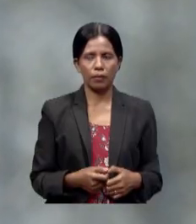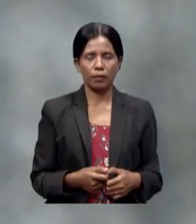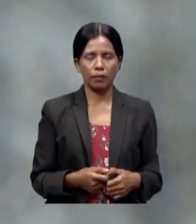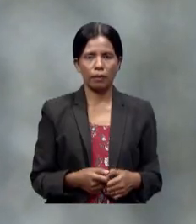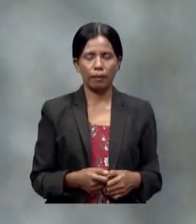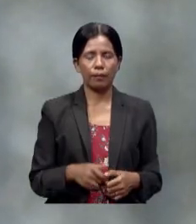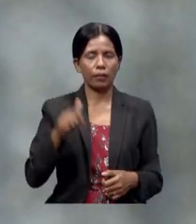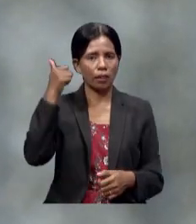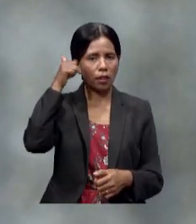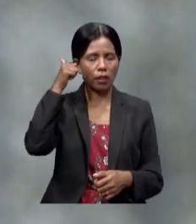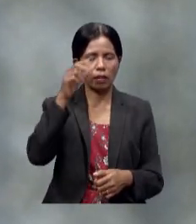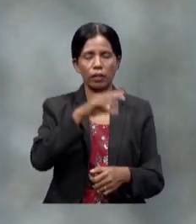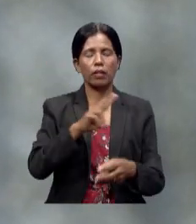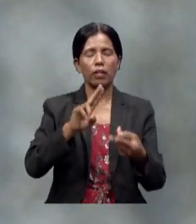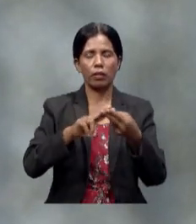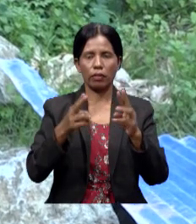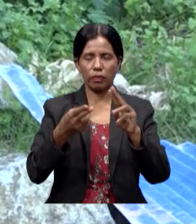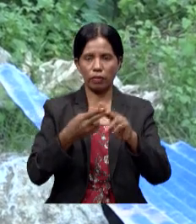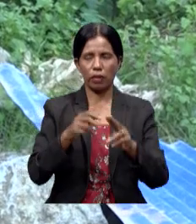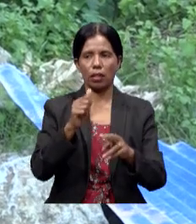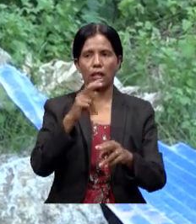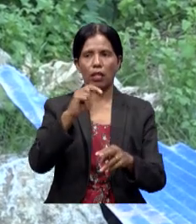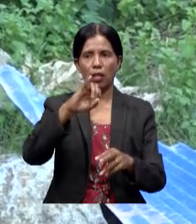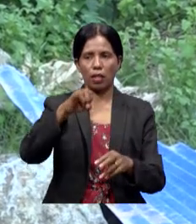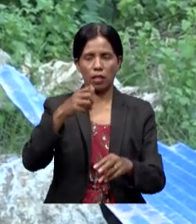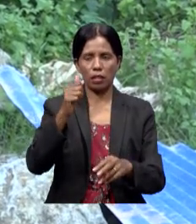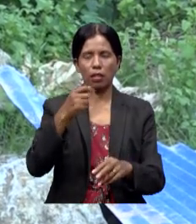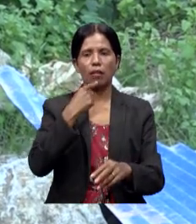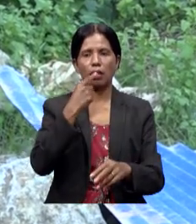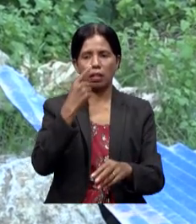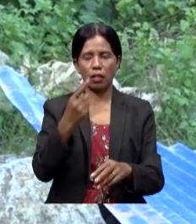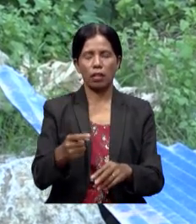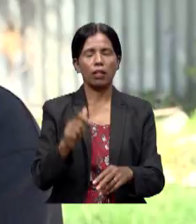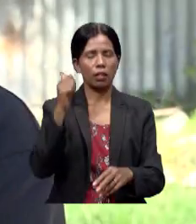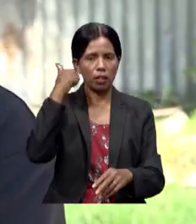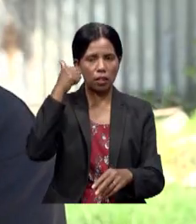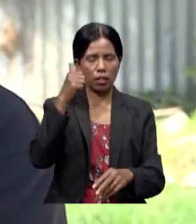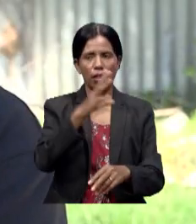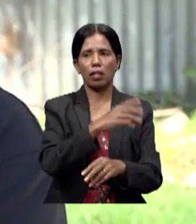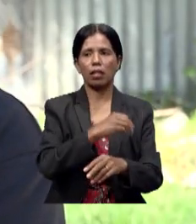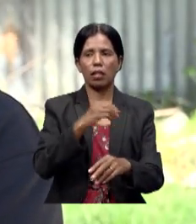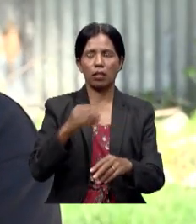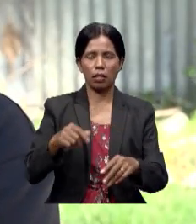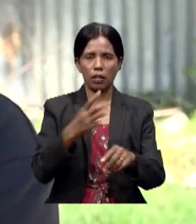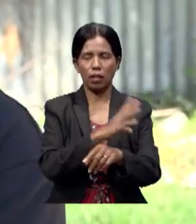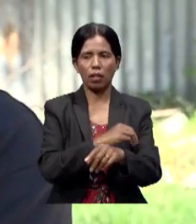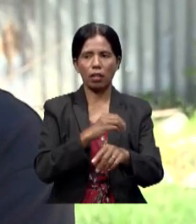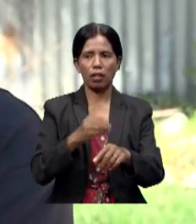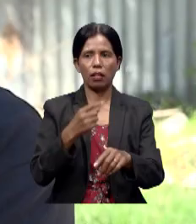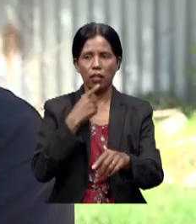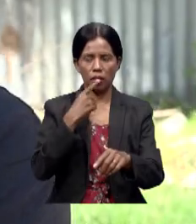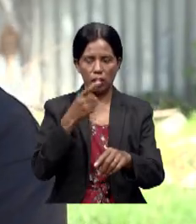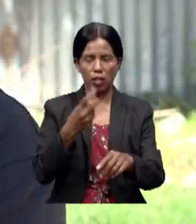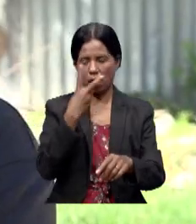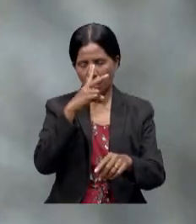Filomena Pereira, meu vizinho, ansa da Costa Mendes Actuir, tia Filomena Pereira, minha condição né, grave